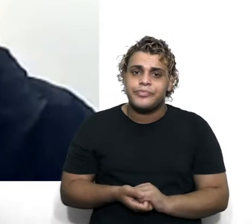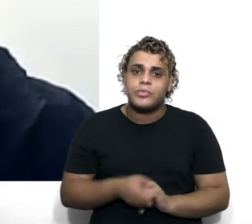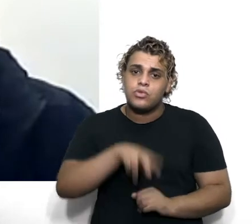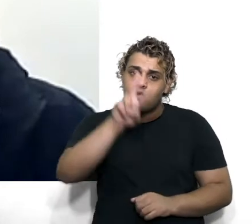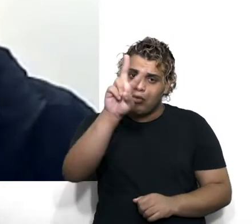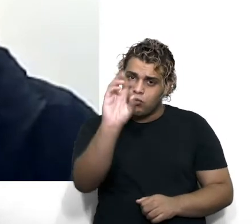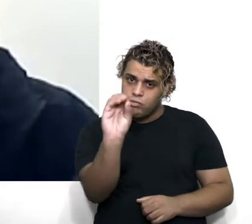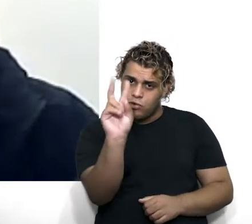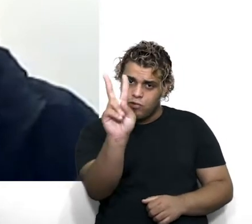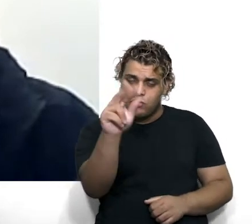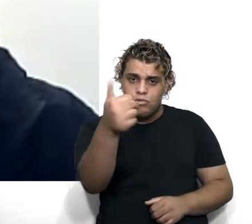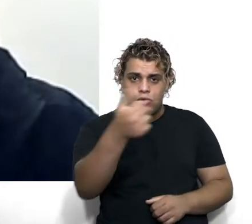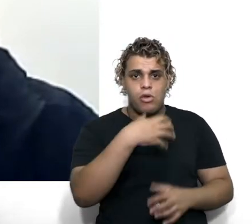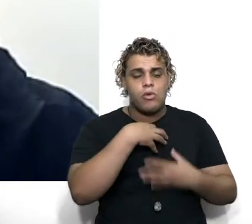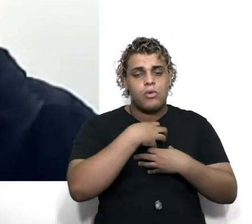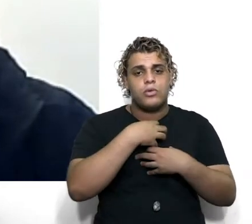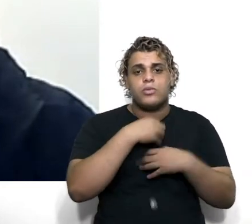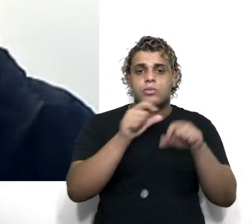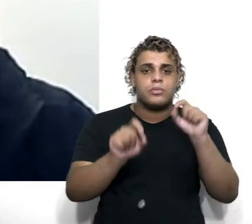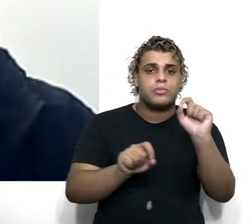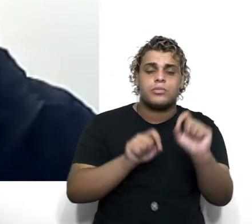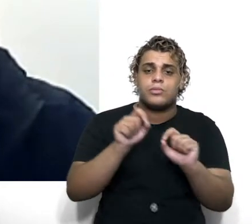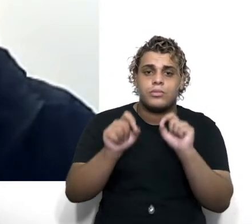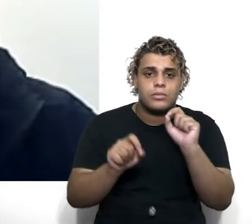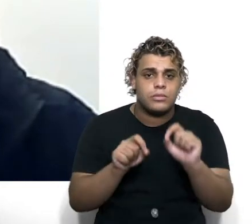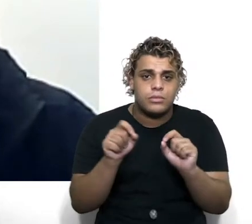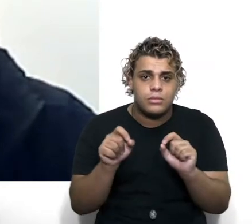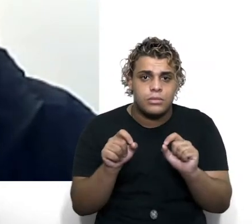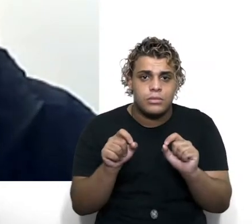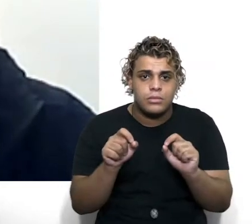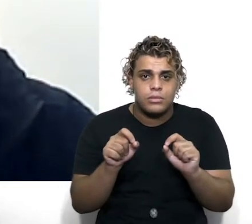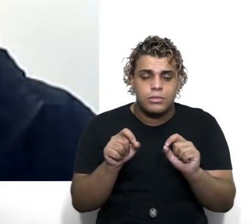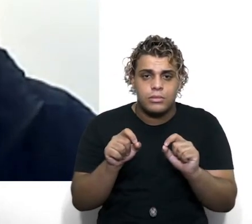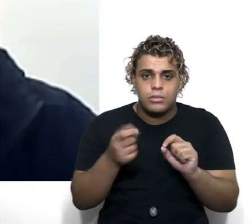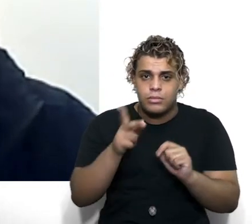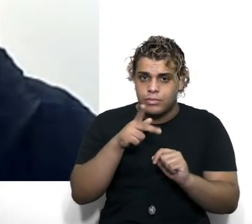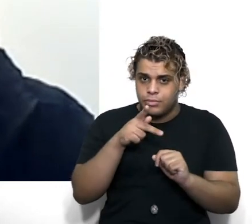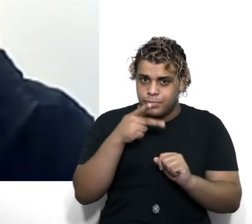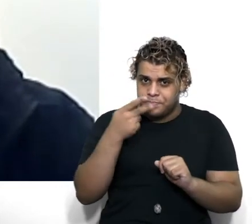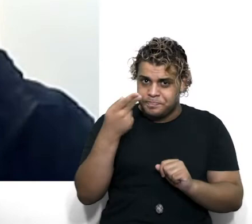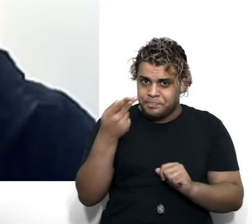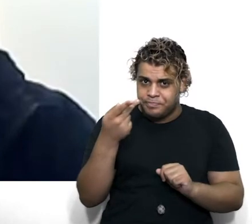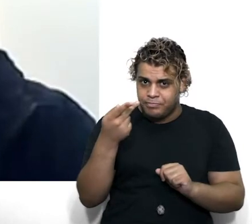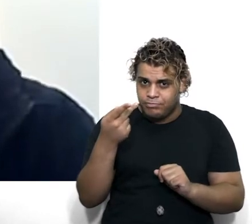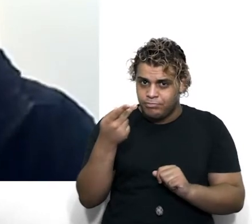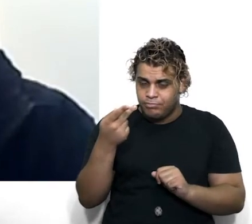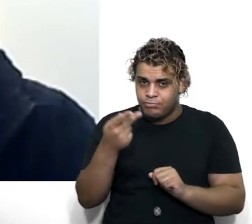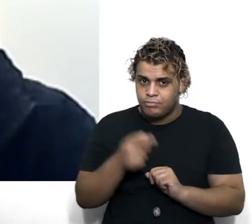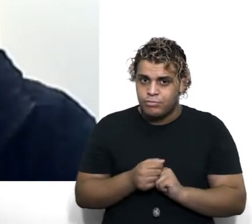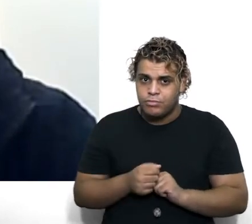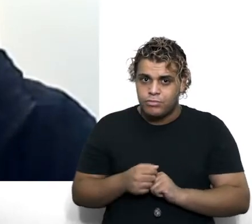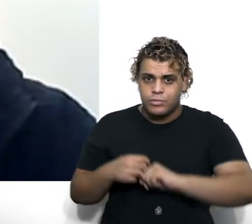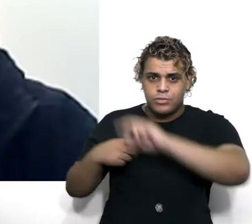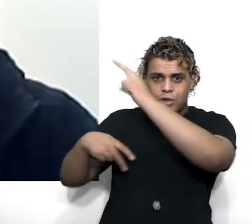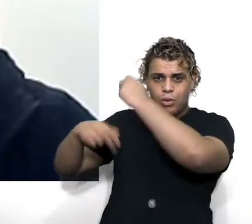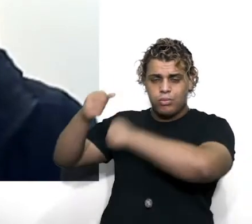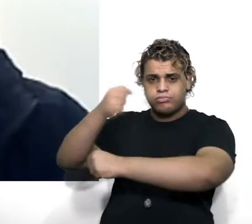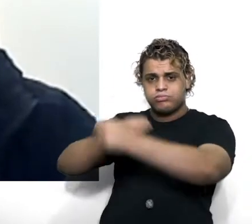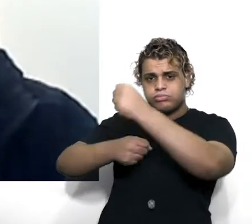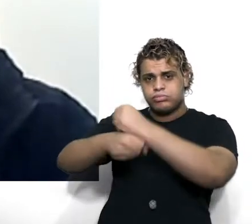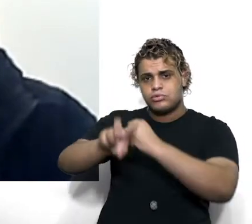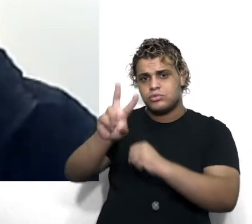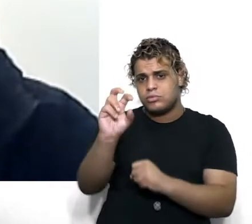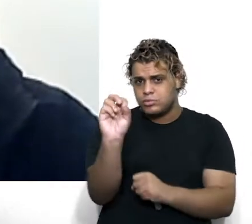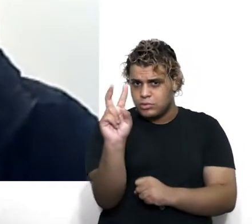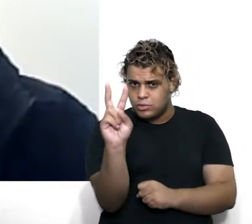que se calhar algumas pessoas estão a dizer, eu no ano passado quis viver muito. Até